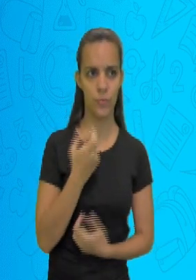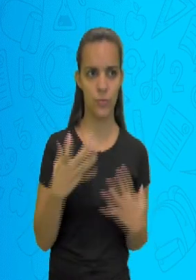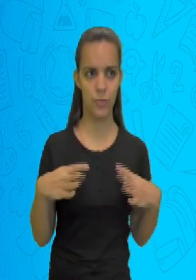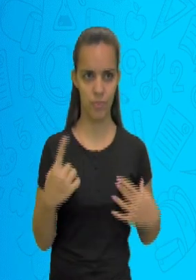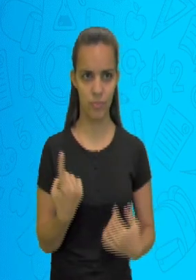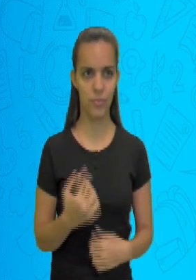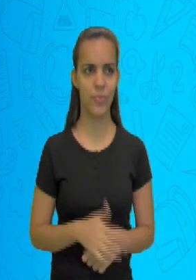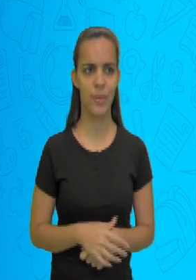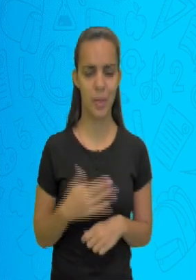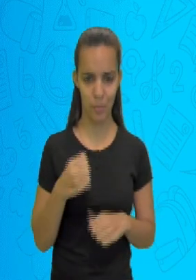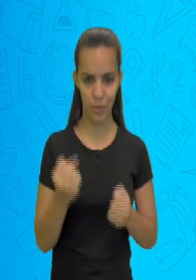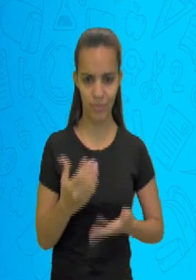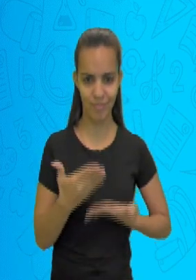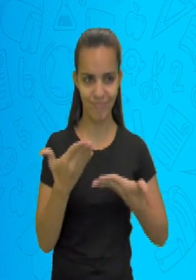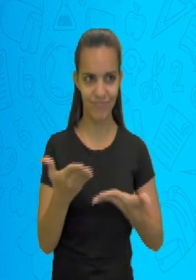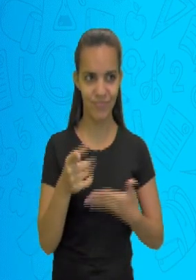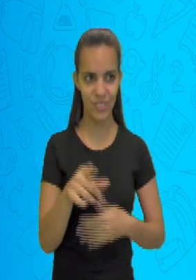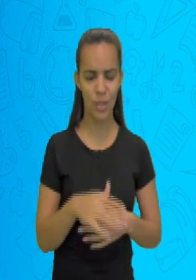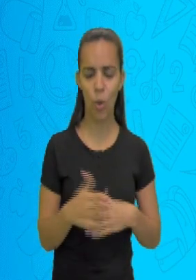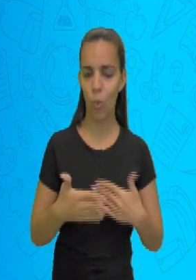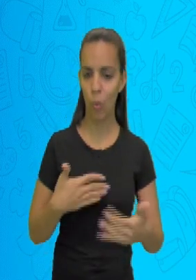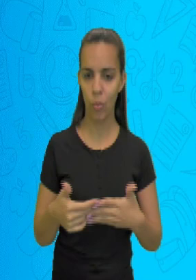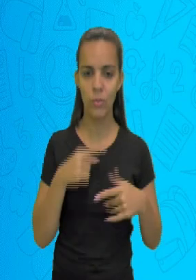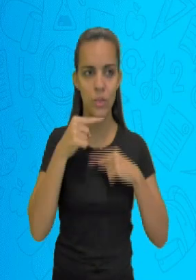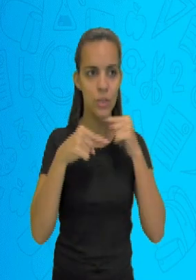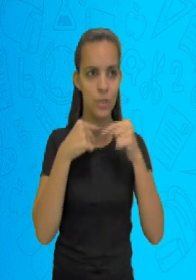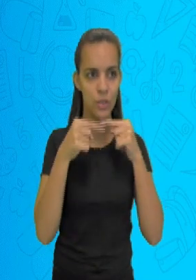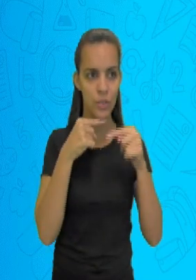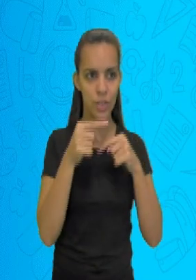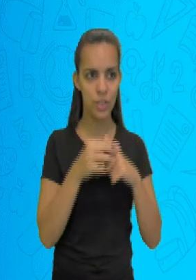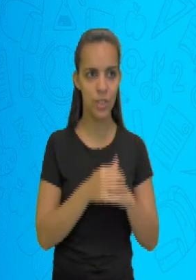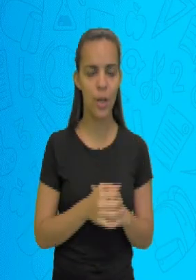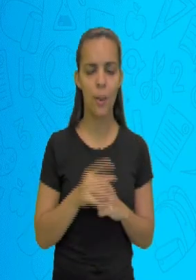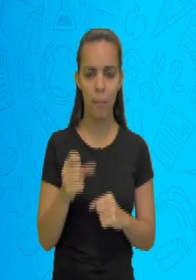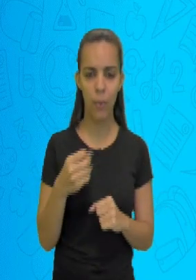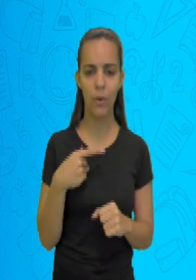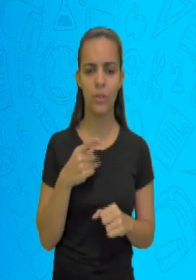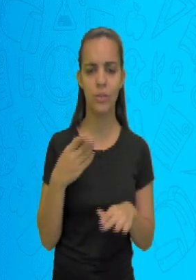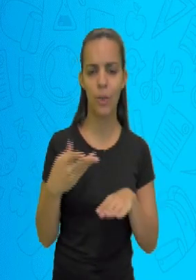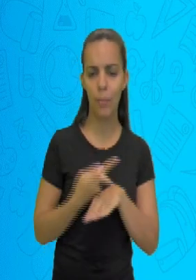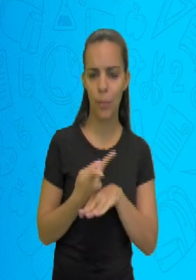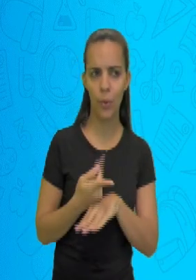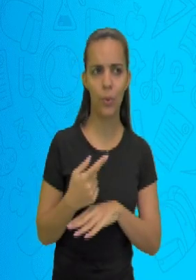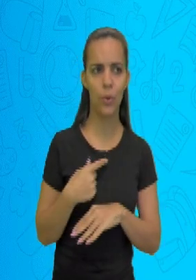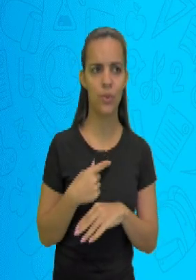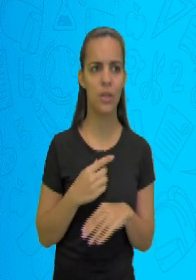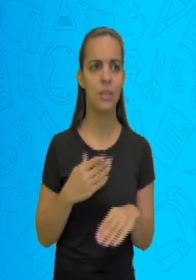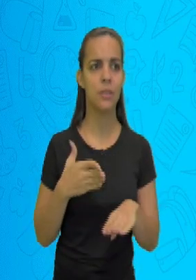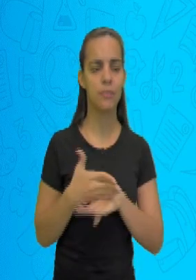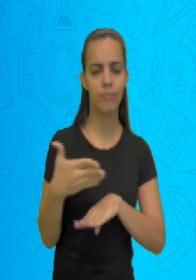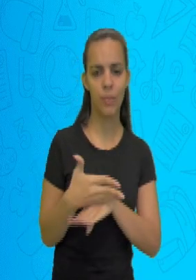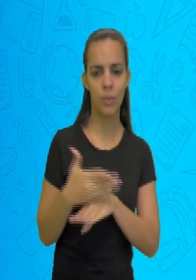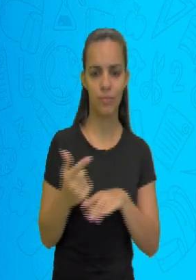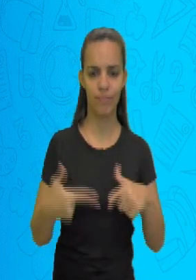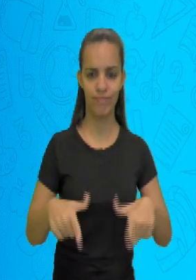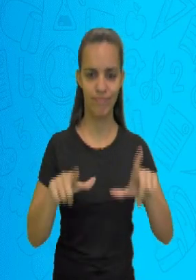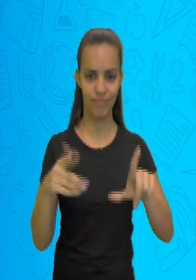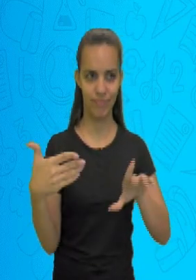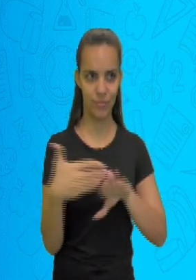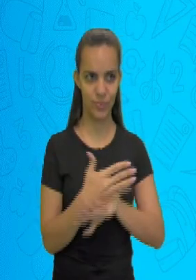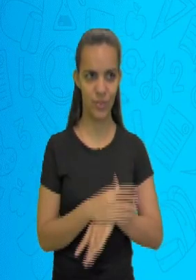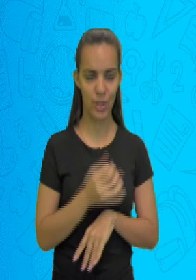isso com vocês? Qualquer dúvida, veja nossa aula novamente, tire as suas dúvidas e faça um bom